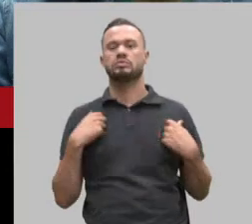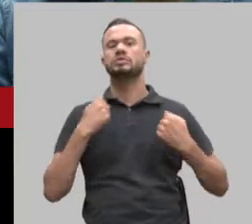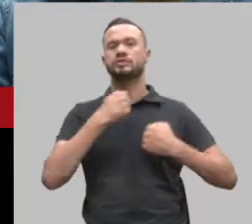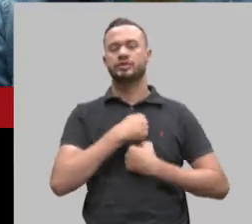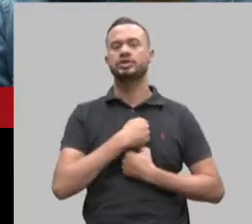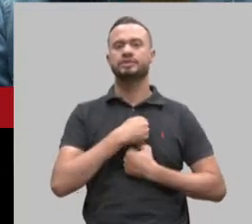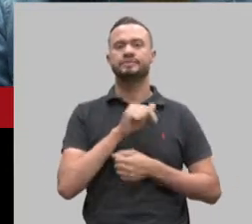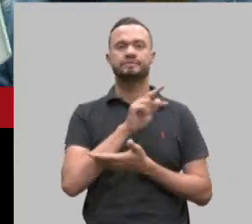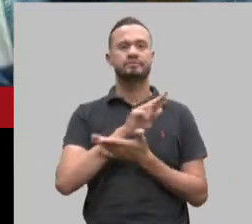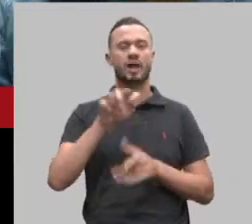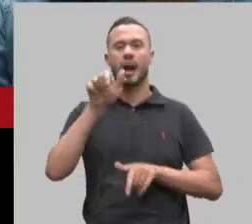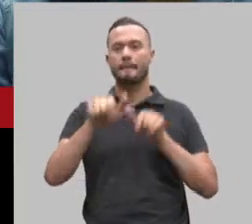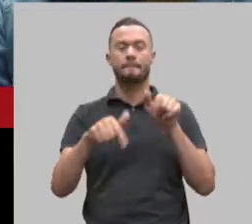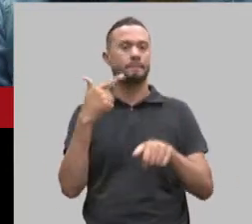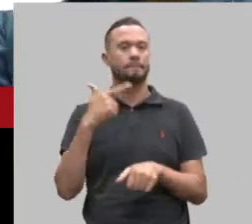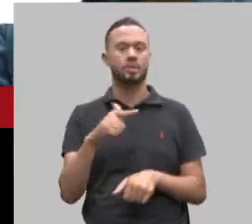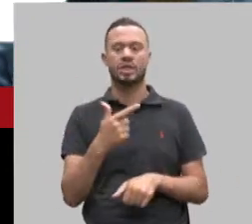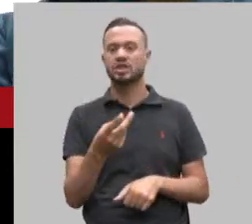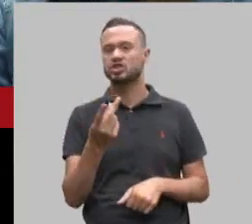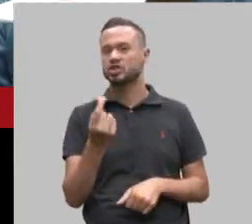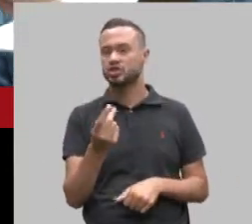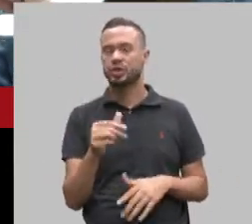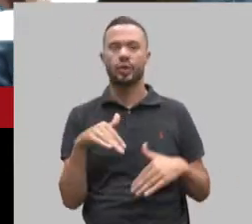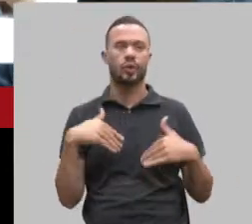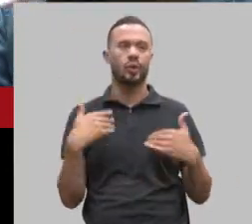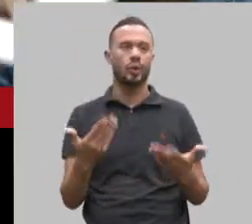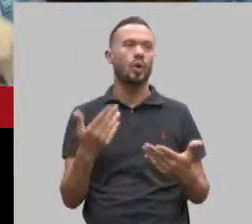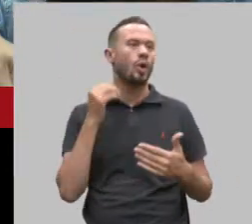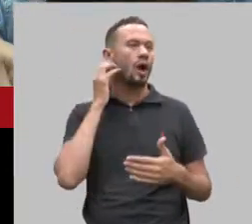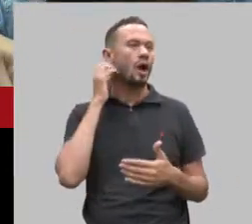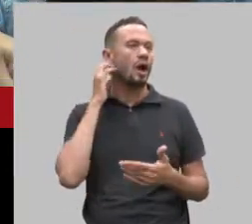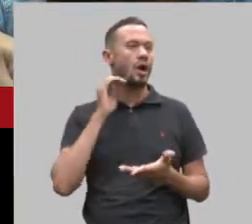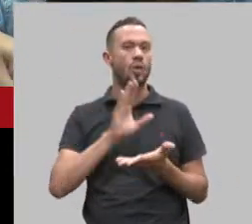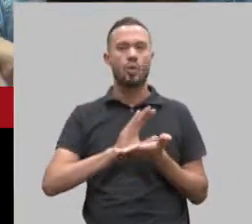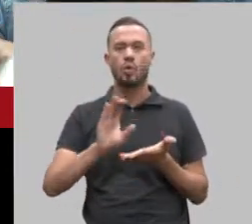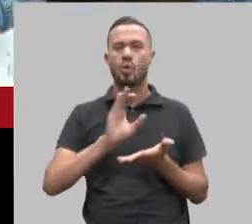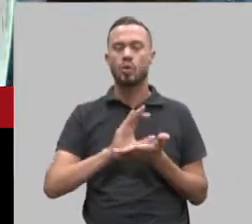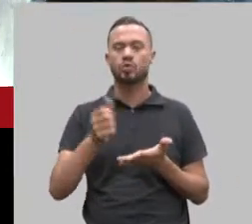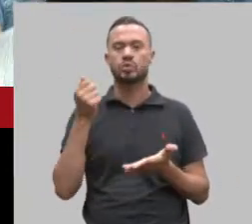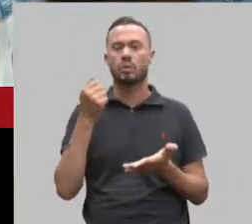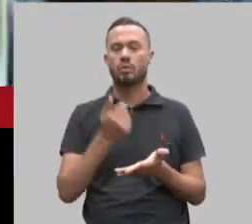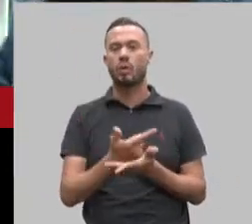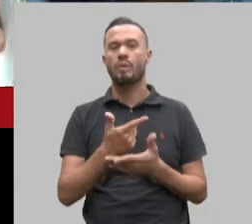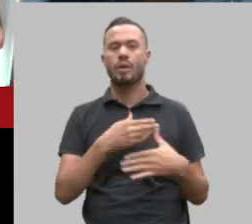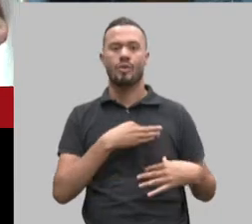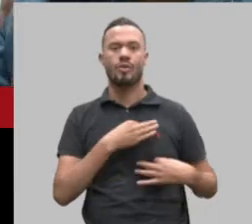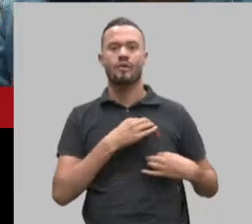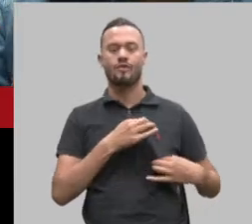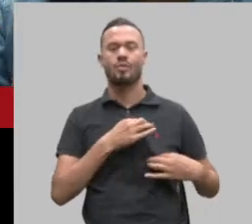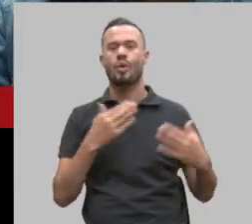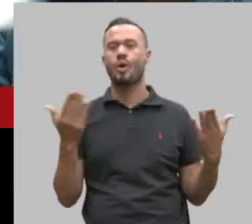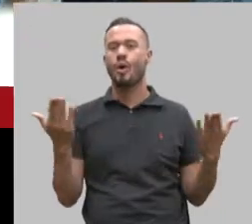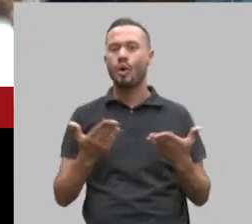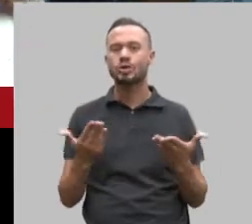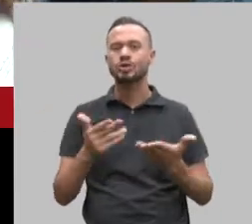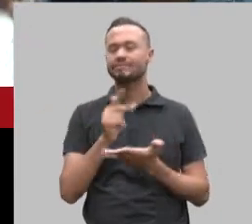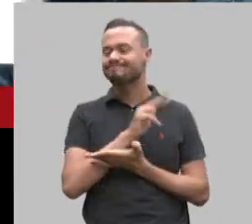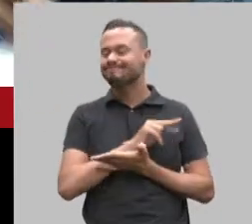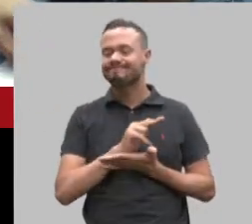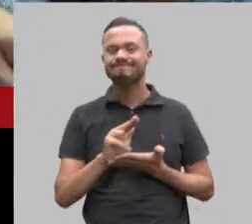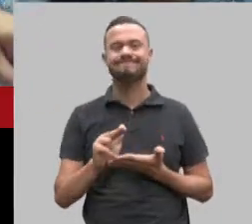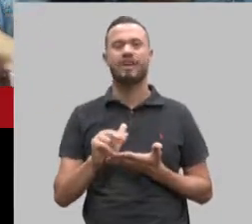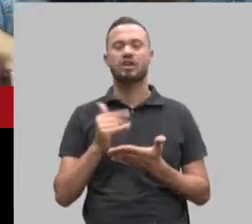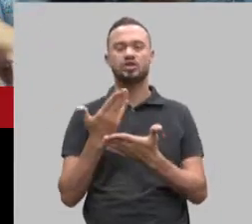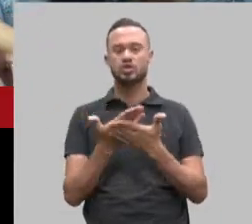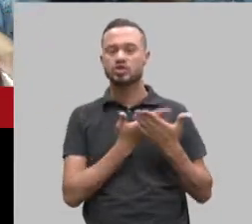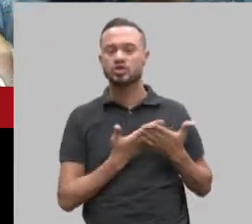gente não tem dinheiro ou né recurso para ter esse uniforme e hoje em dia a maioria das escolas exigem uniforme